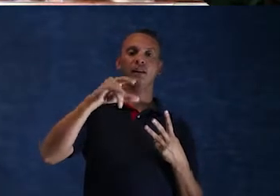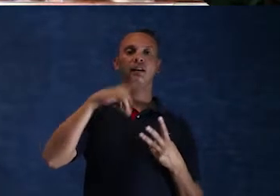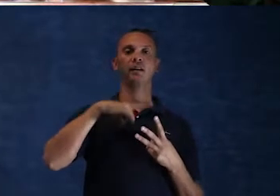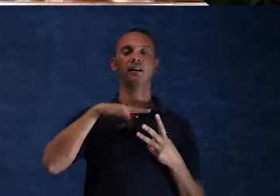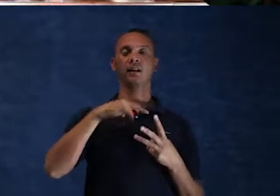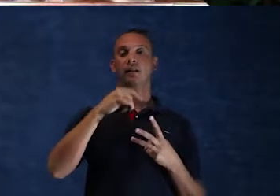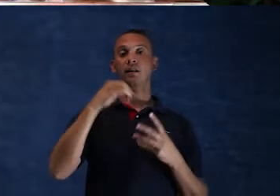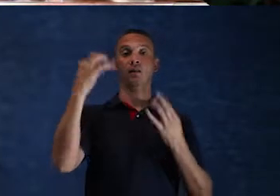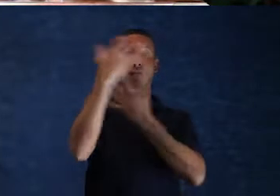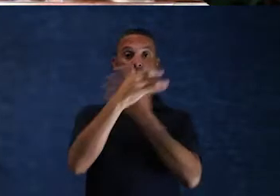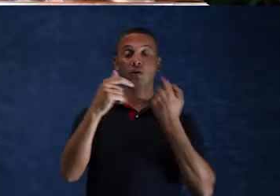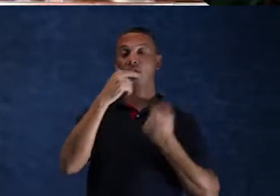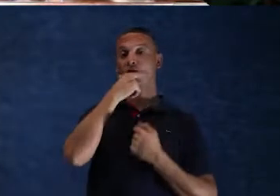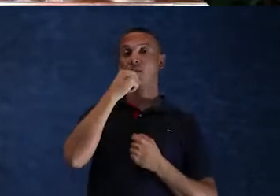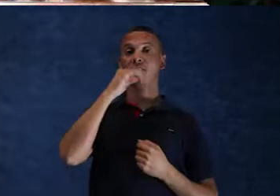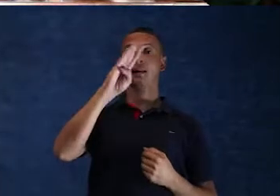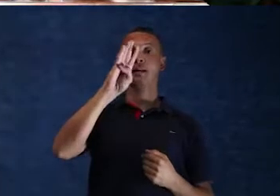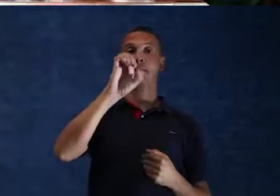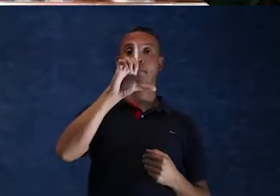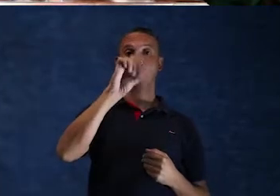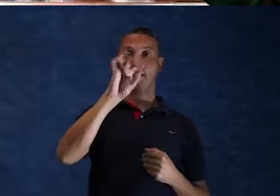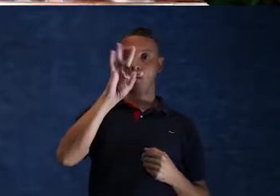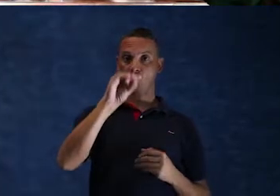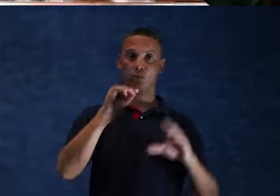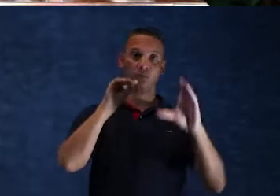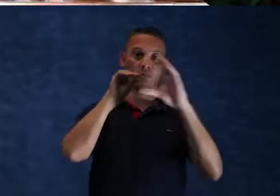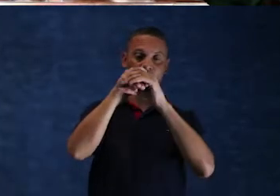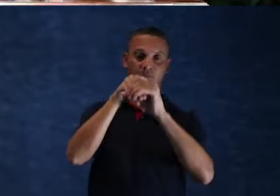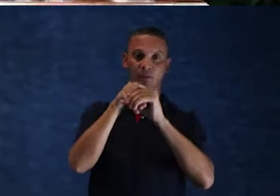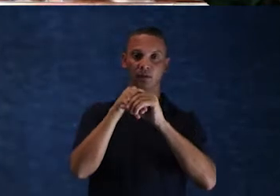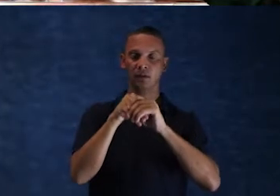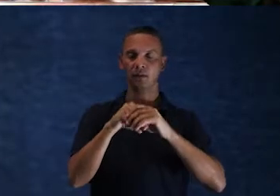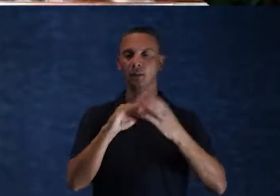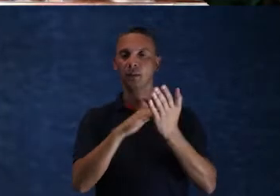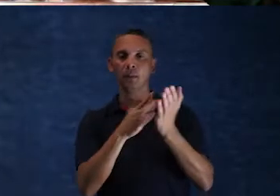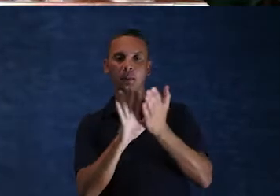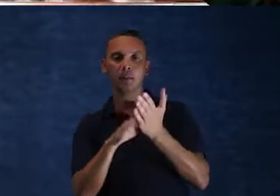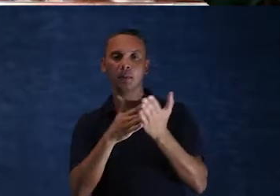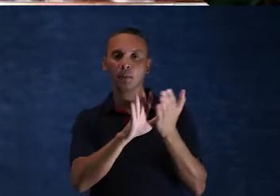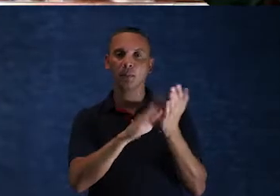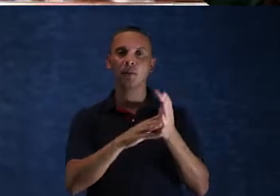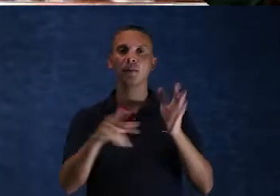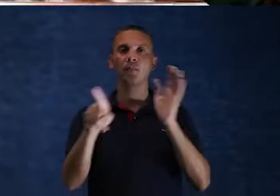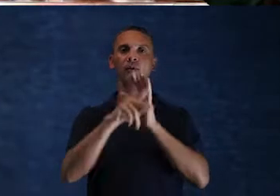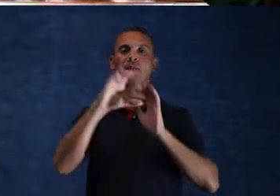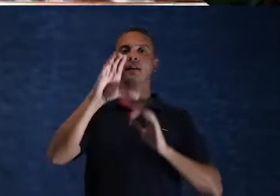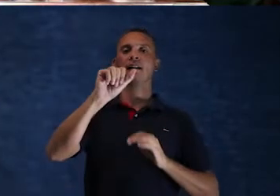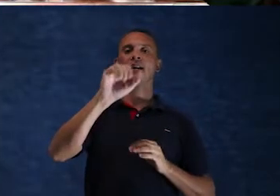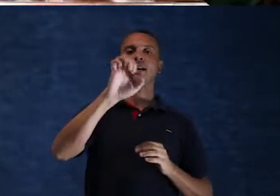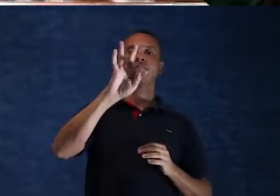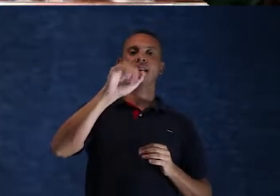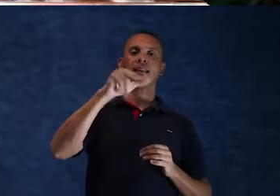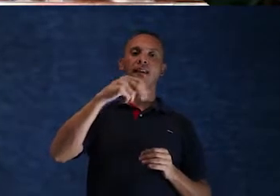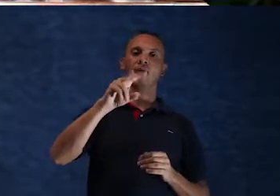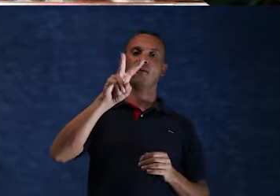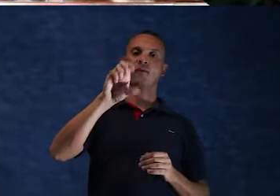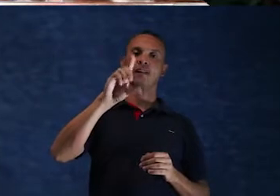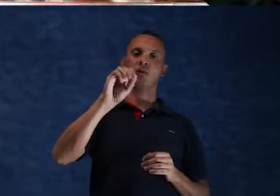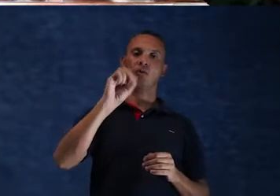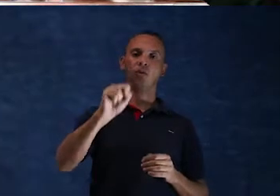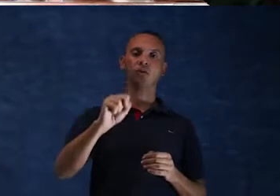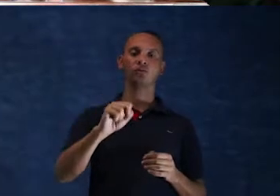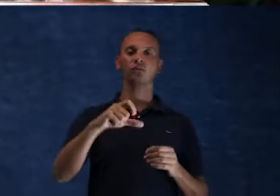música, Bellotto se apropria de a deselegância discreta, retirada de Sampa, de Caetano Veloso, que faz irradiar de forma